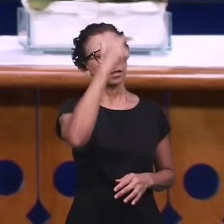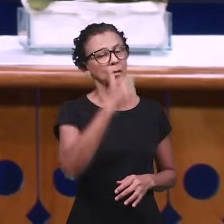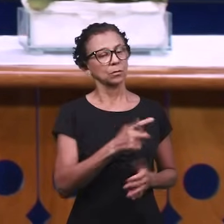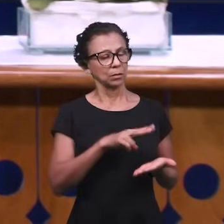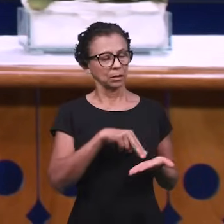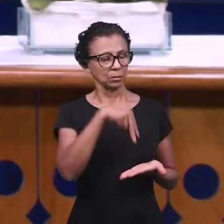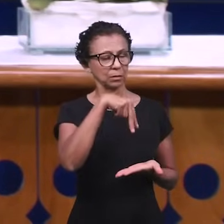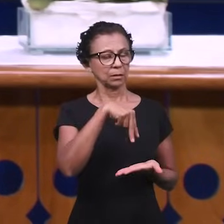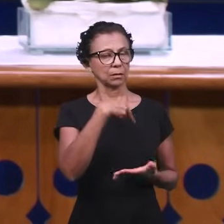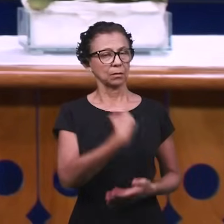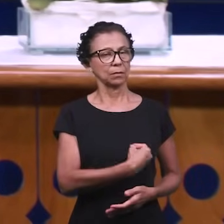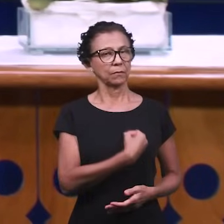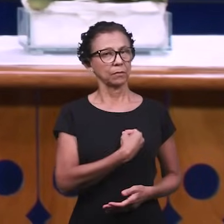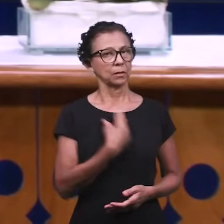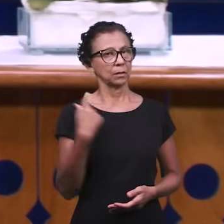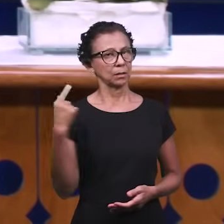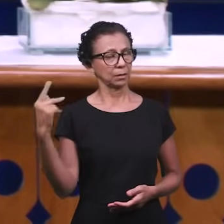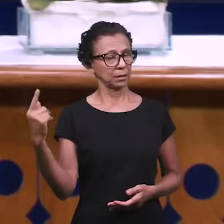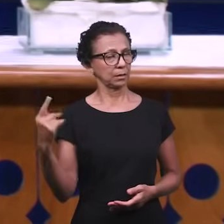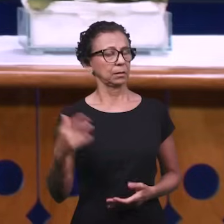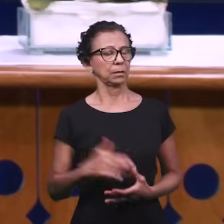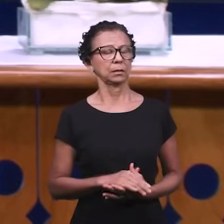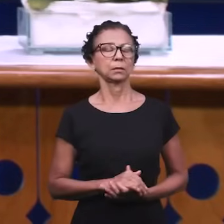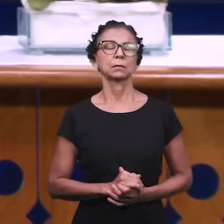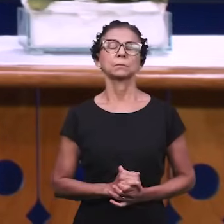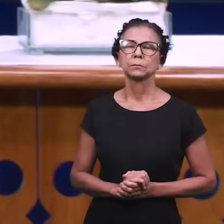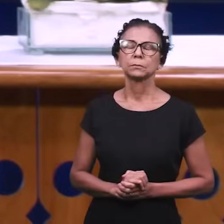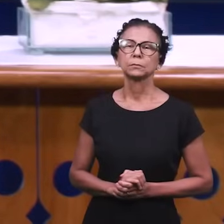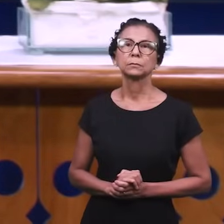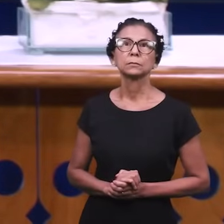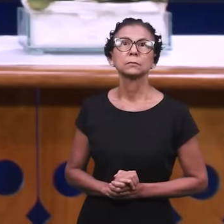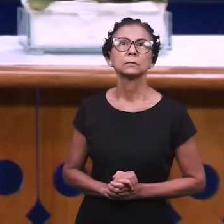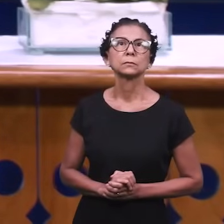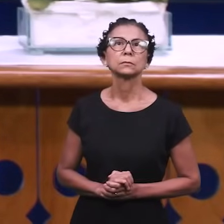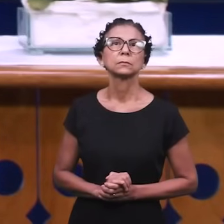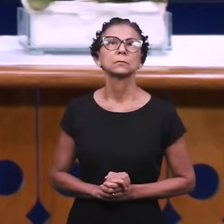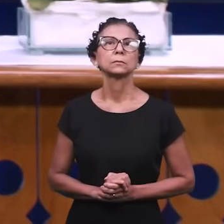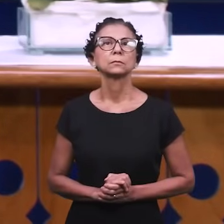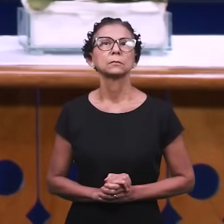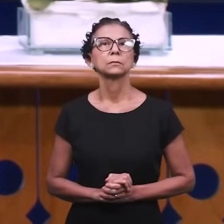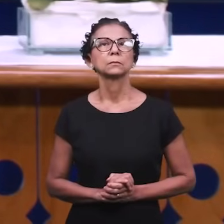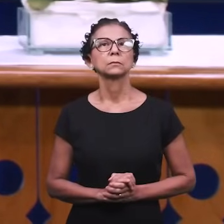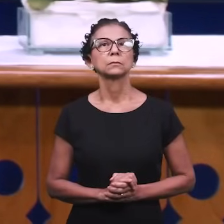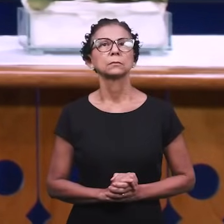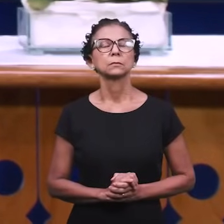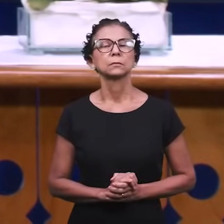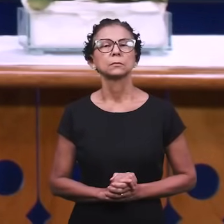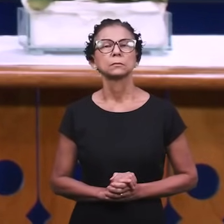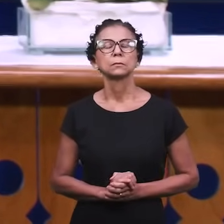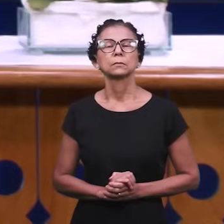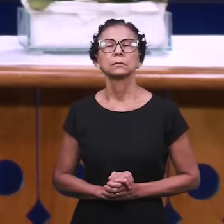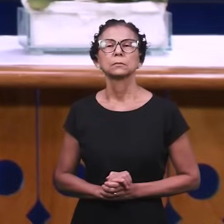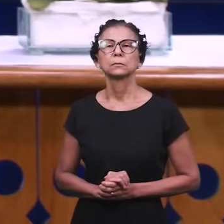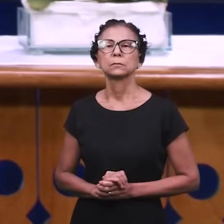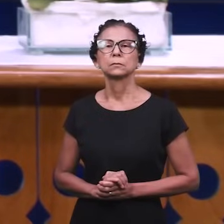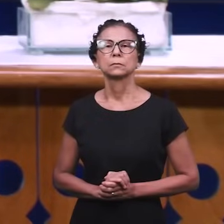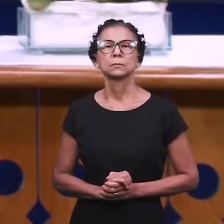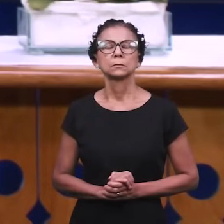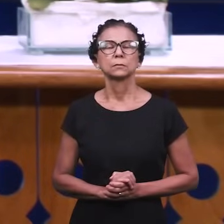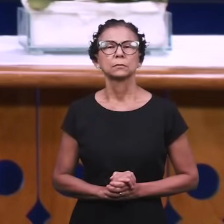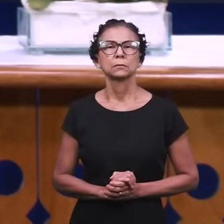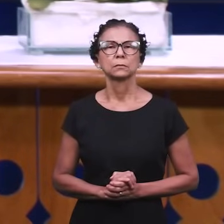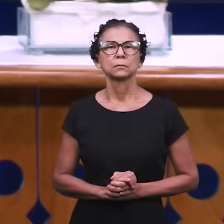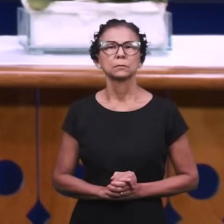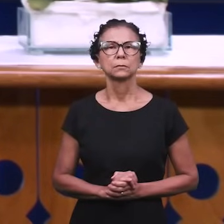E Jesus, ele, com um grande brado, mandou que Lázaro saísse do túmulo e